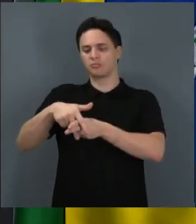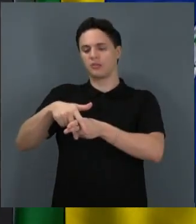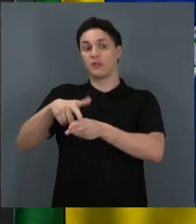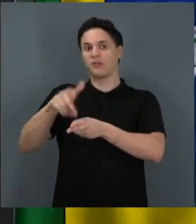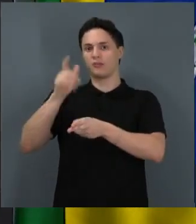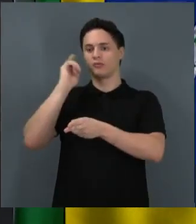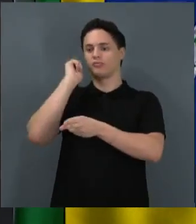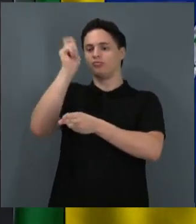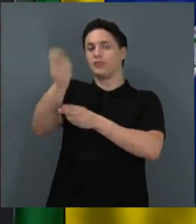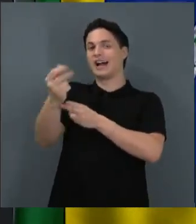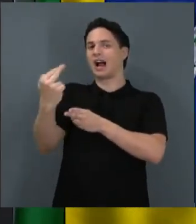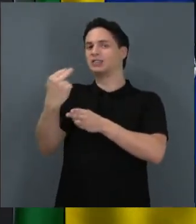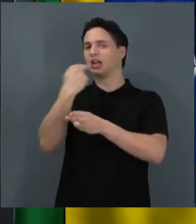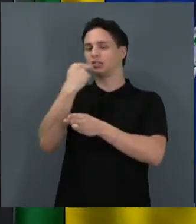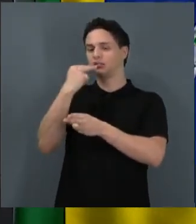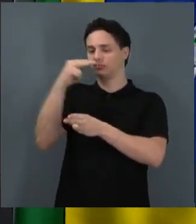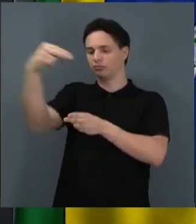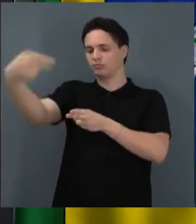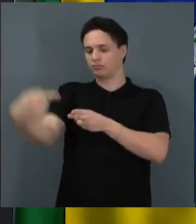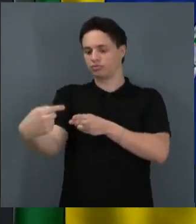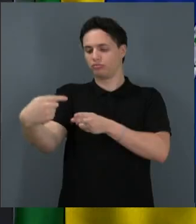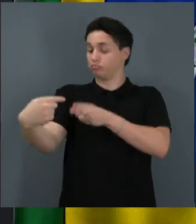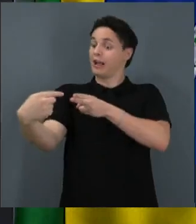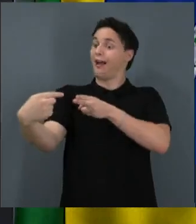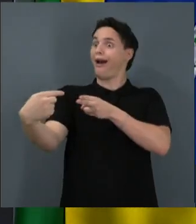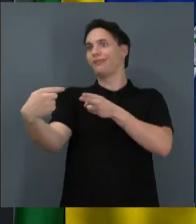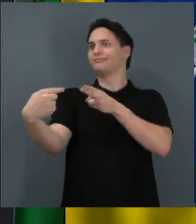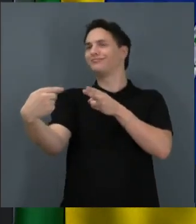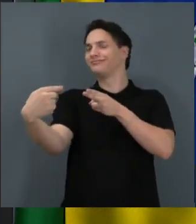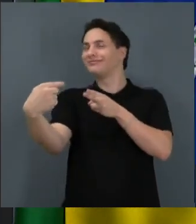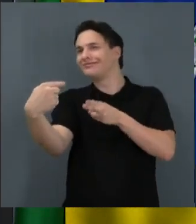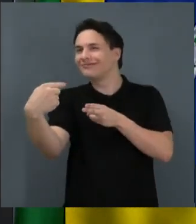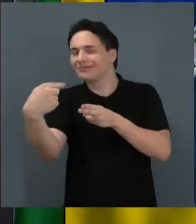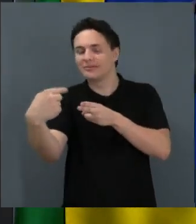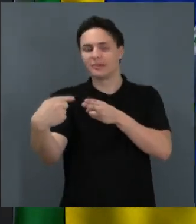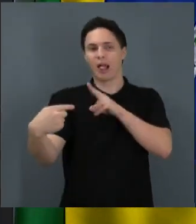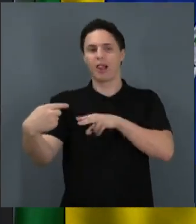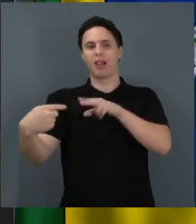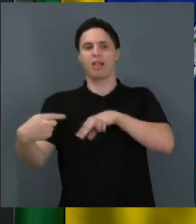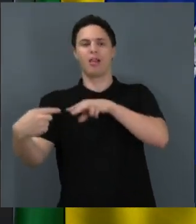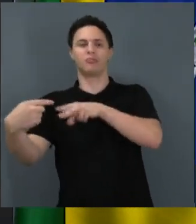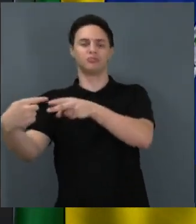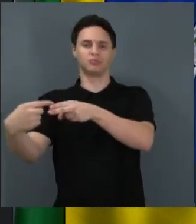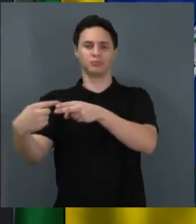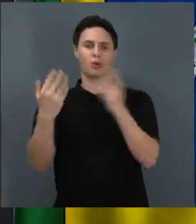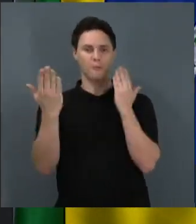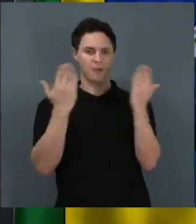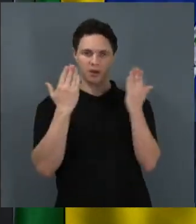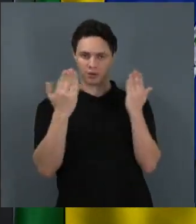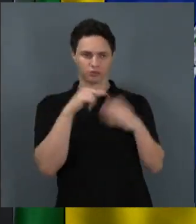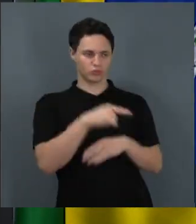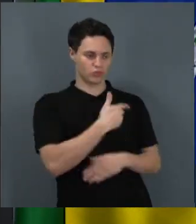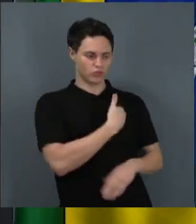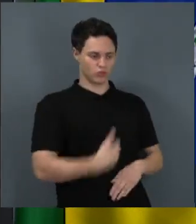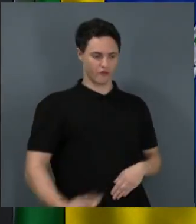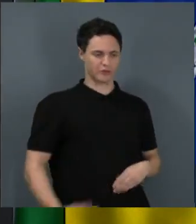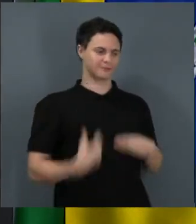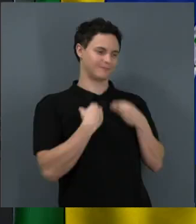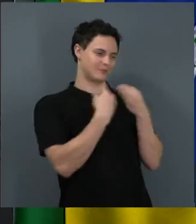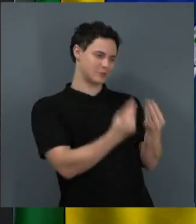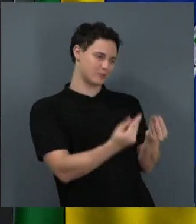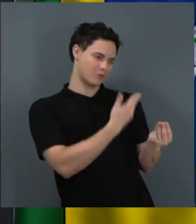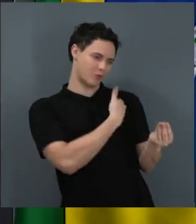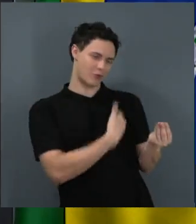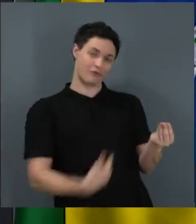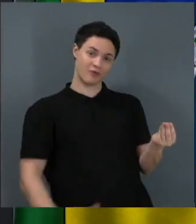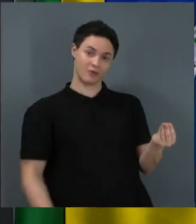pela possibilidade de se comer a cenoura, a mula saia do lugar. Pois muito bem, o governo ofereceu ao conjunto dos governadores